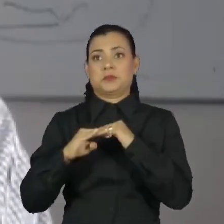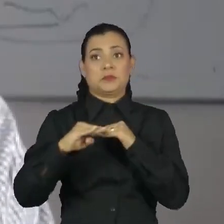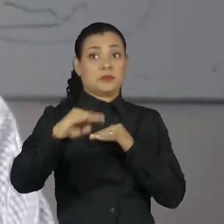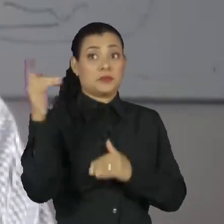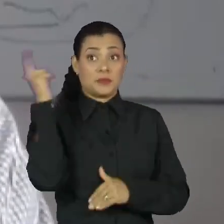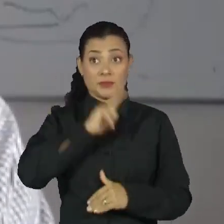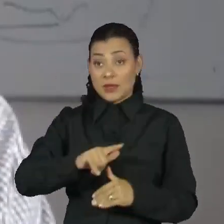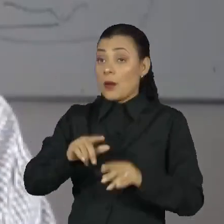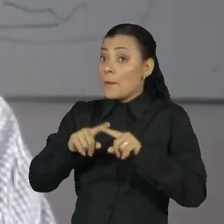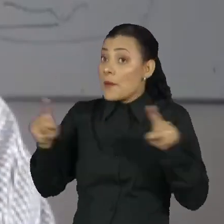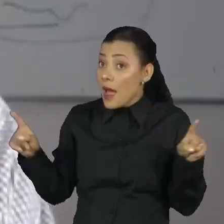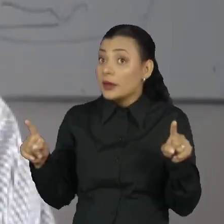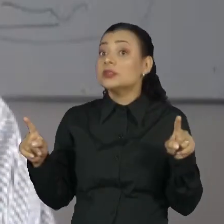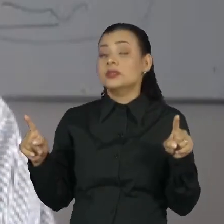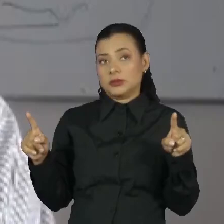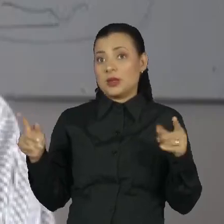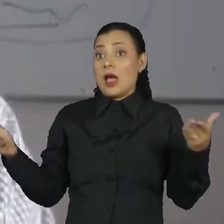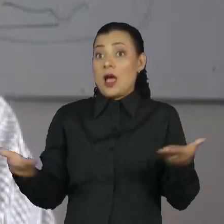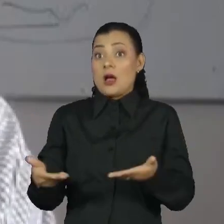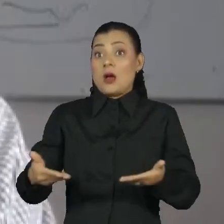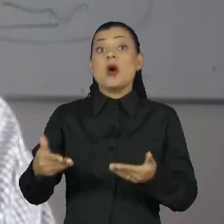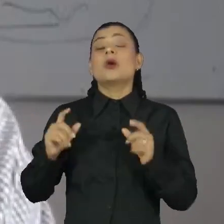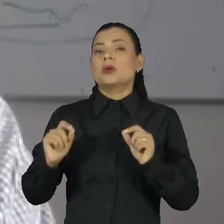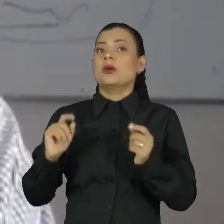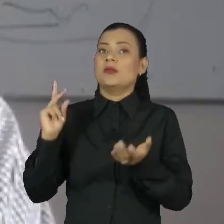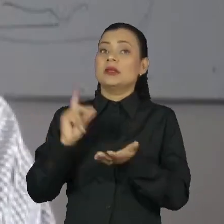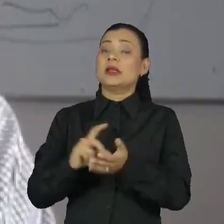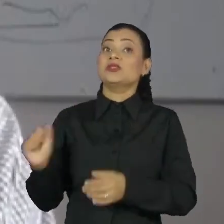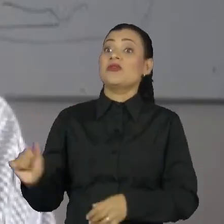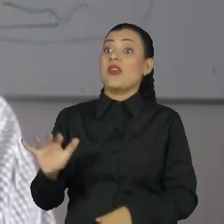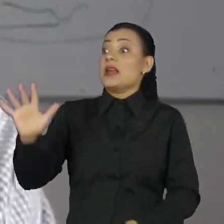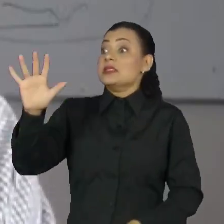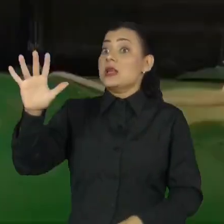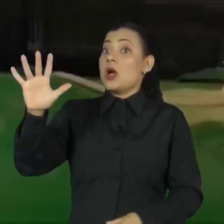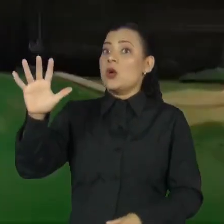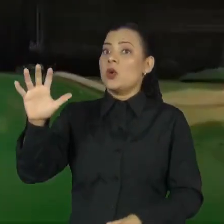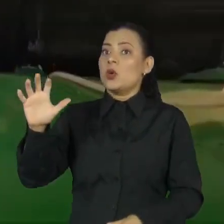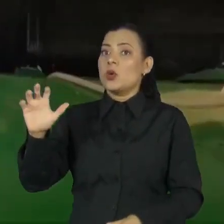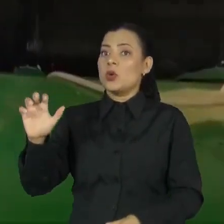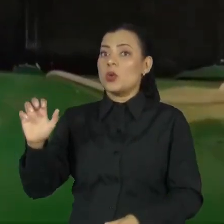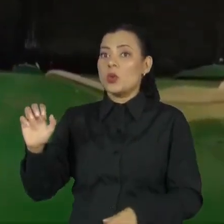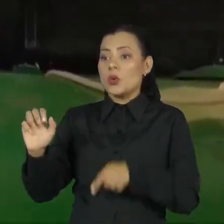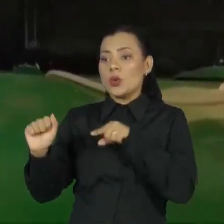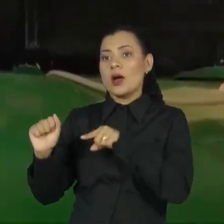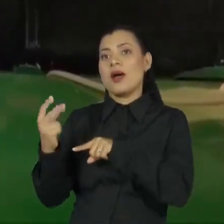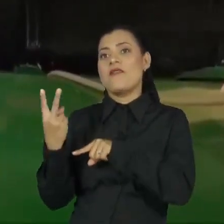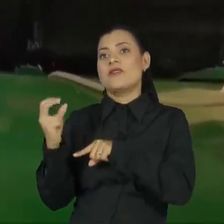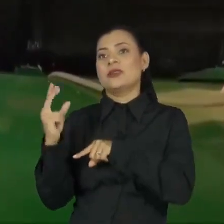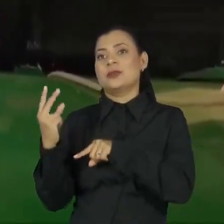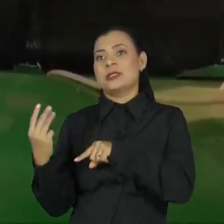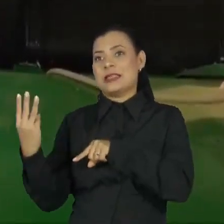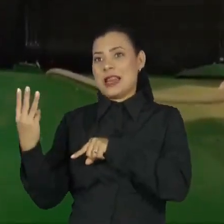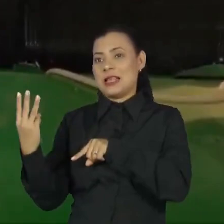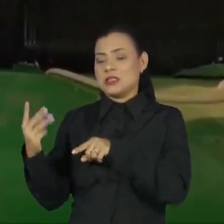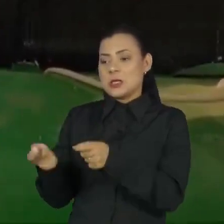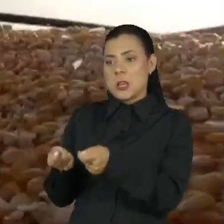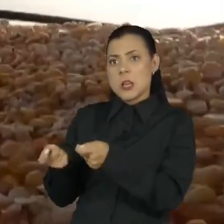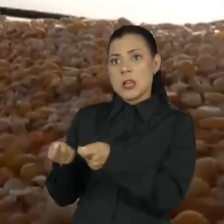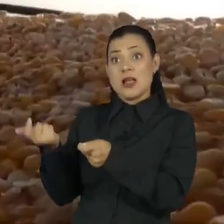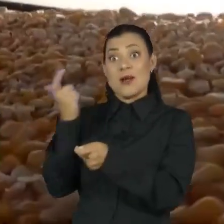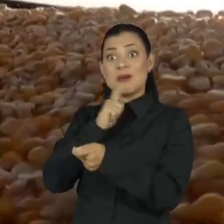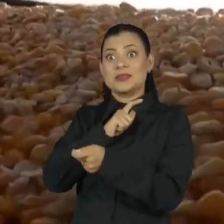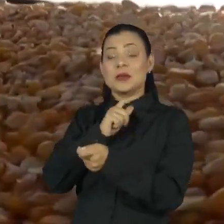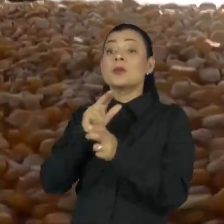como a gente viu, tá? Então, a gente viu uma desaceleração da inflação ao longo de 2023 e, de forma individual, foi justamente